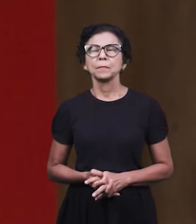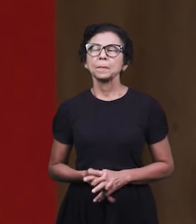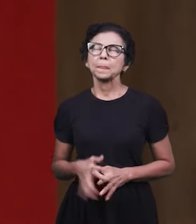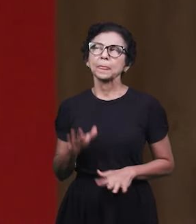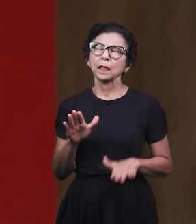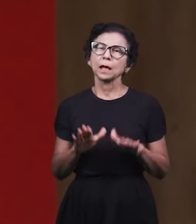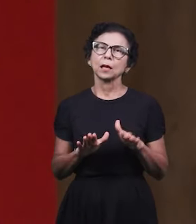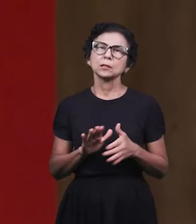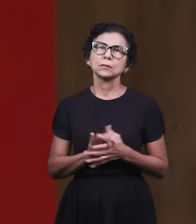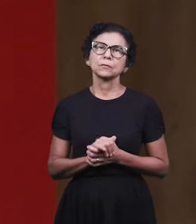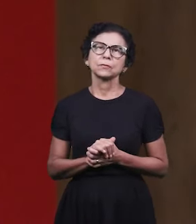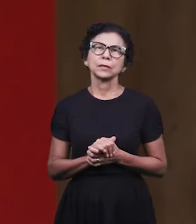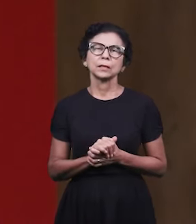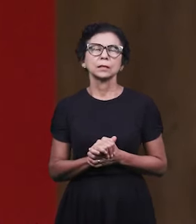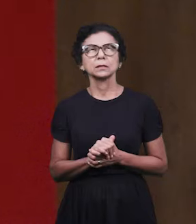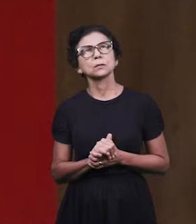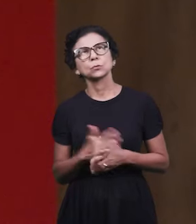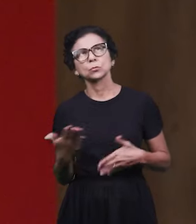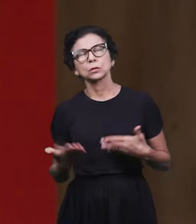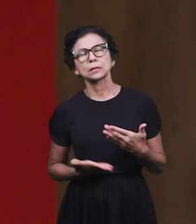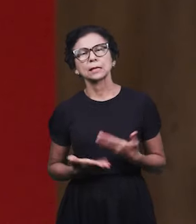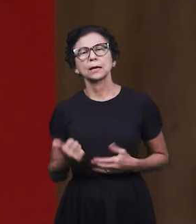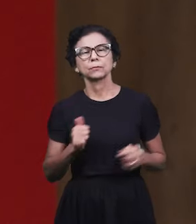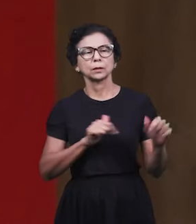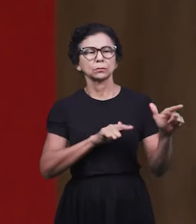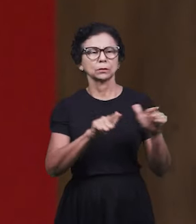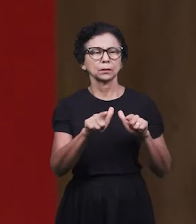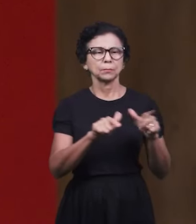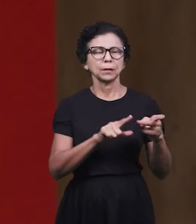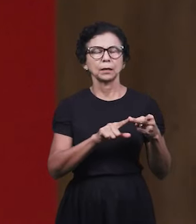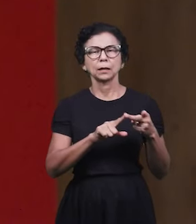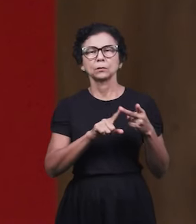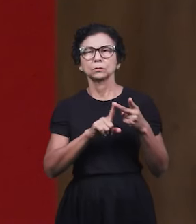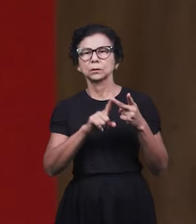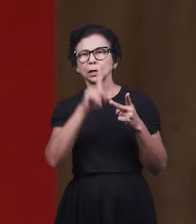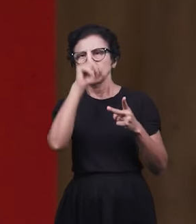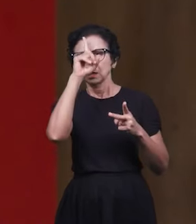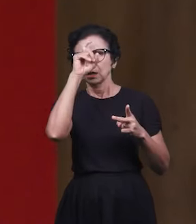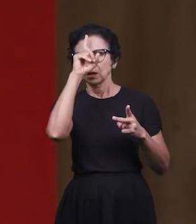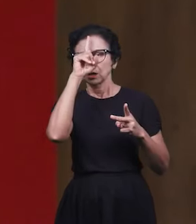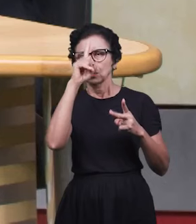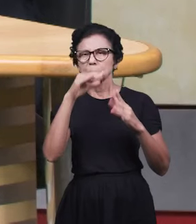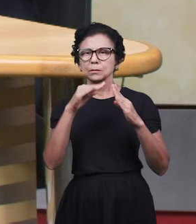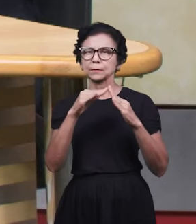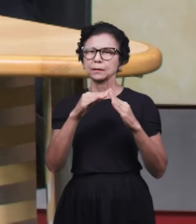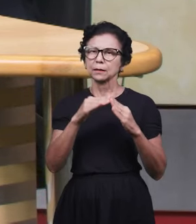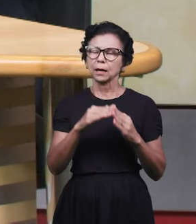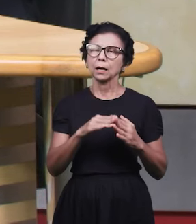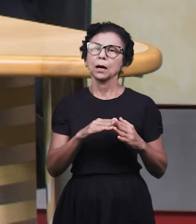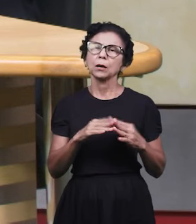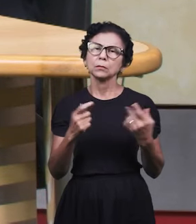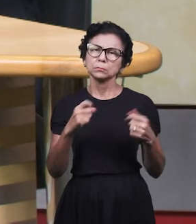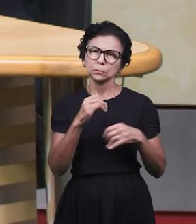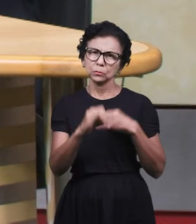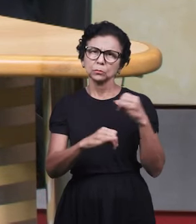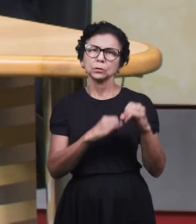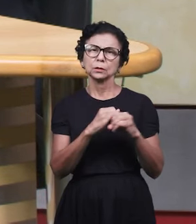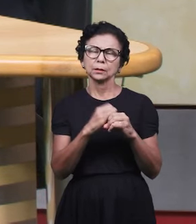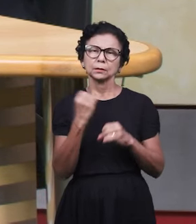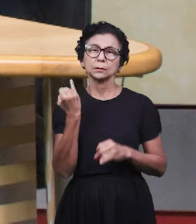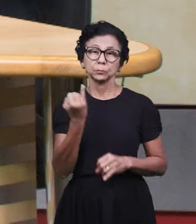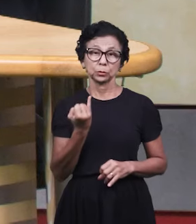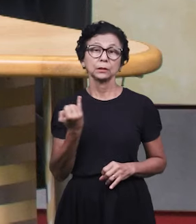às vezes está no táxi, às vezes o irmão está no hospital, às vezes não. Então é muito importante o culto, ele deve continuar o culto